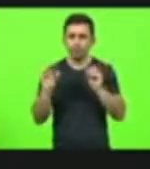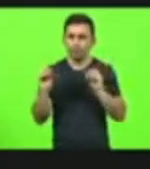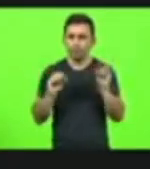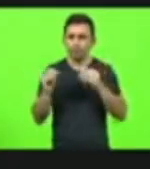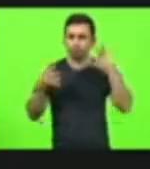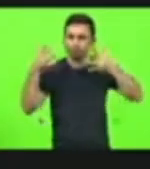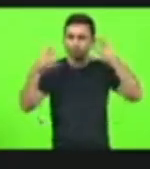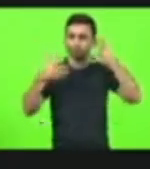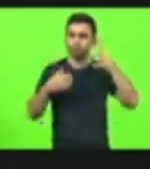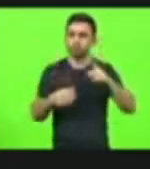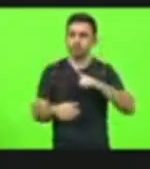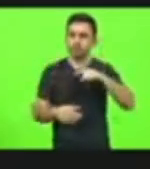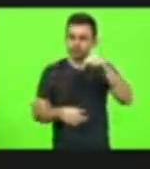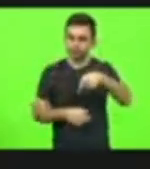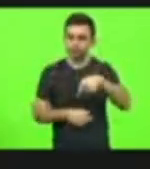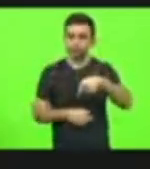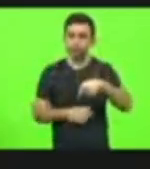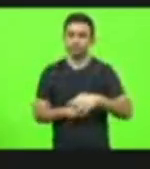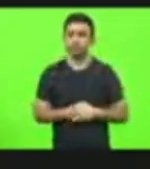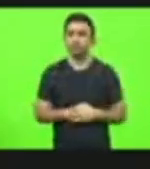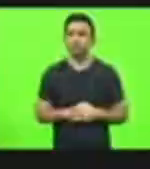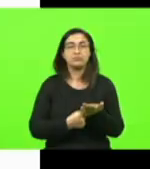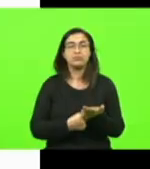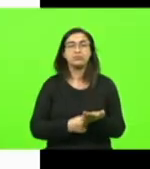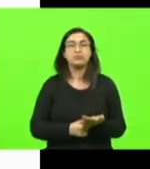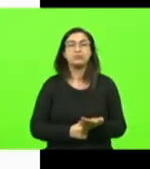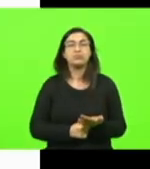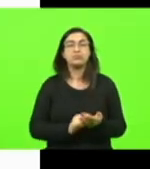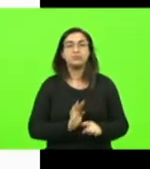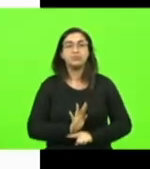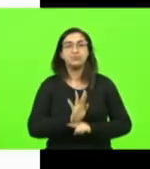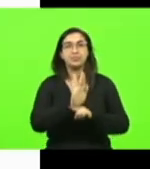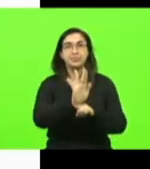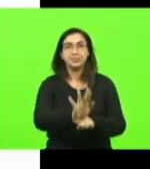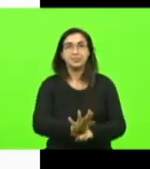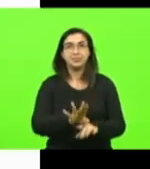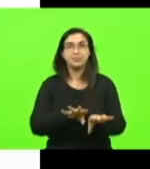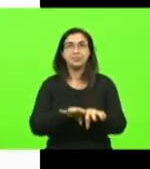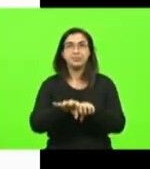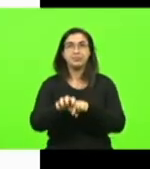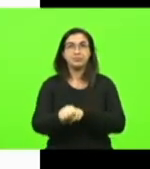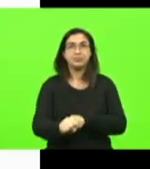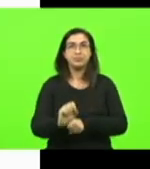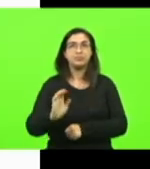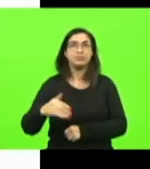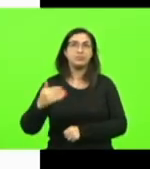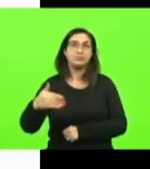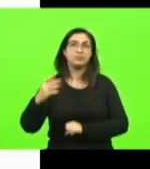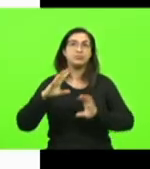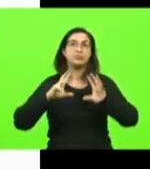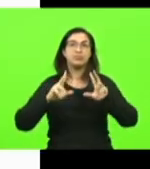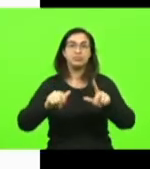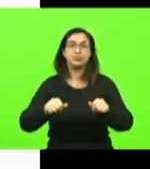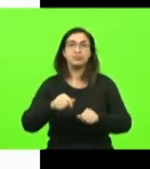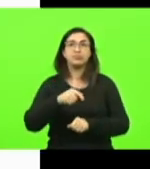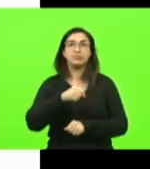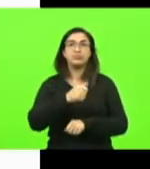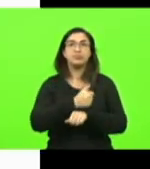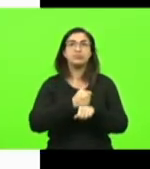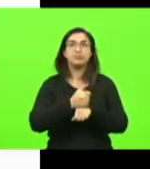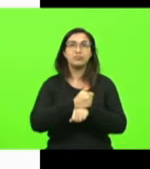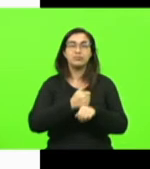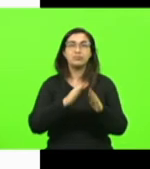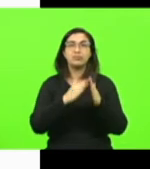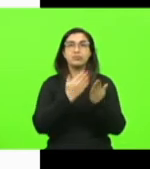e principalmente a formação de professores. Formação continuada para todos os profissionais da escola, não somente